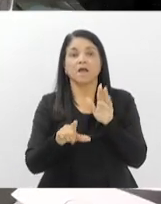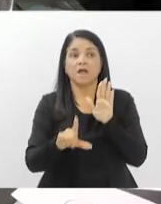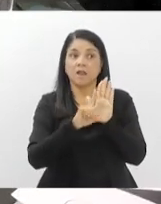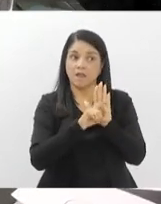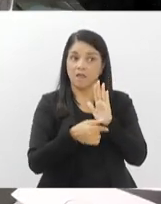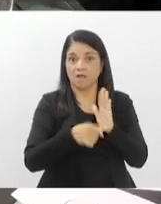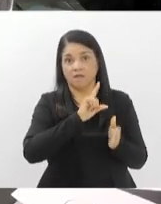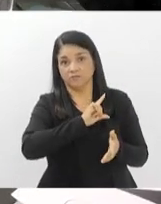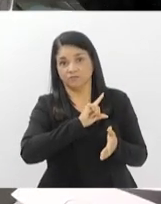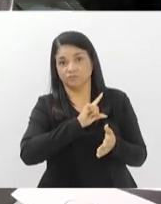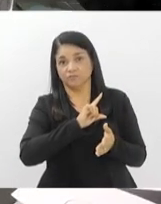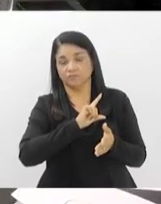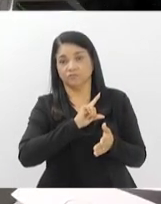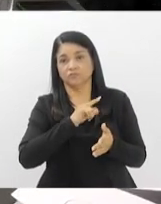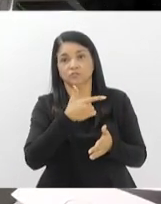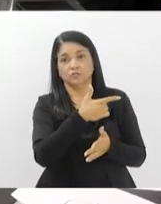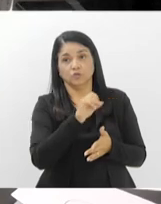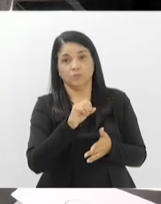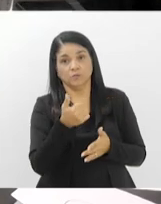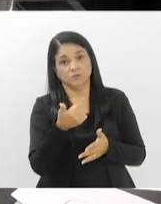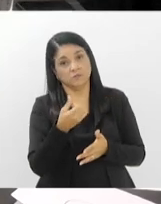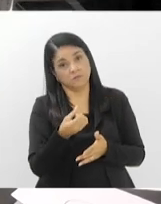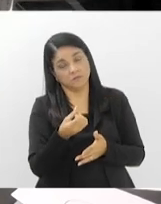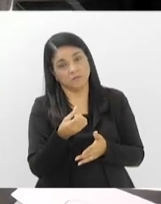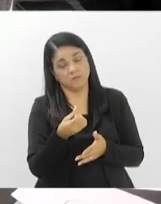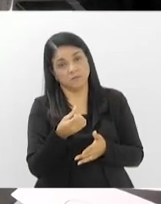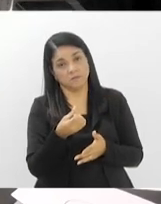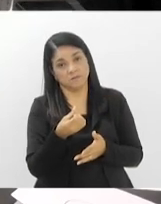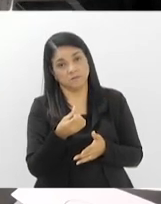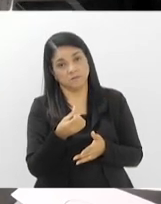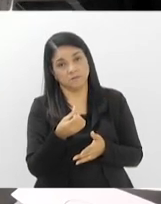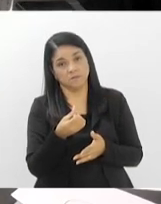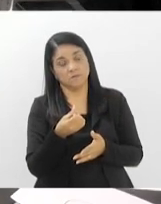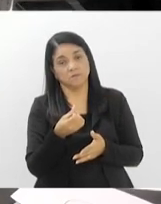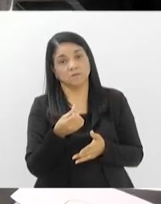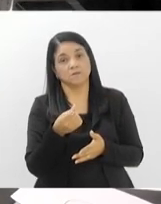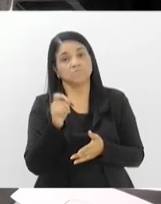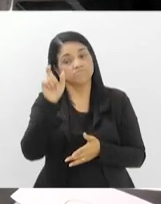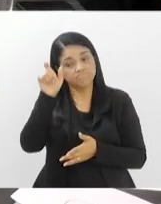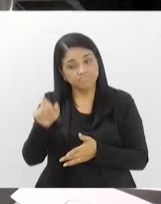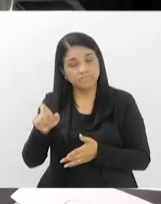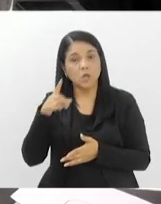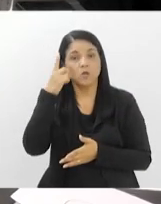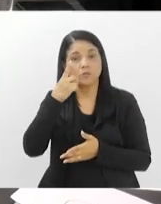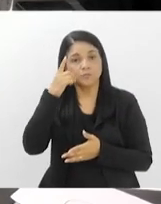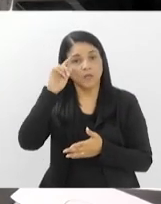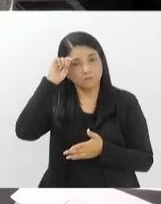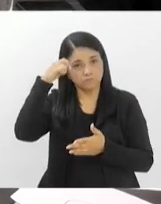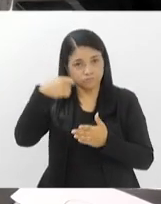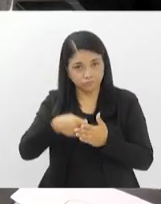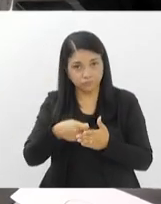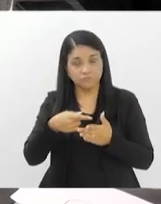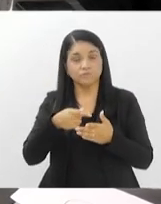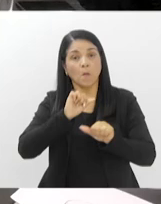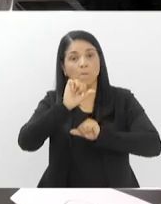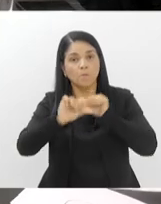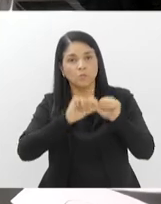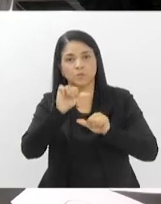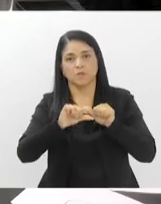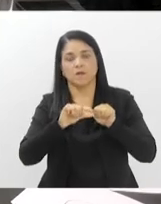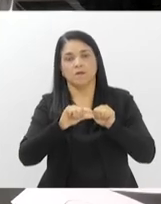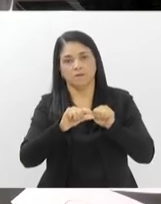anterior, tem ainda de que 16 seja também. Meritória, cabe ao autor mudar a lei anterior para botar quantos acompanhantes acha que deve,